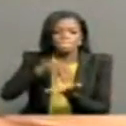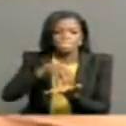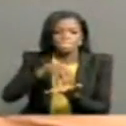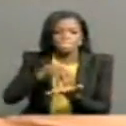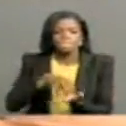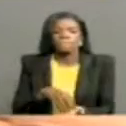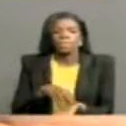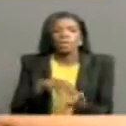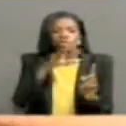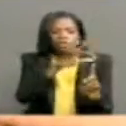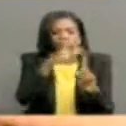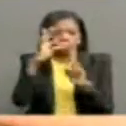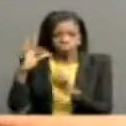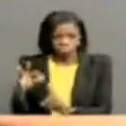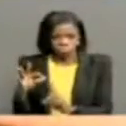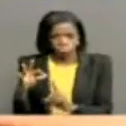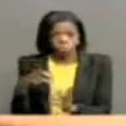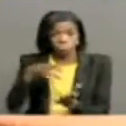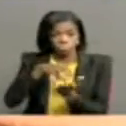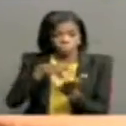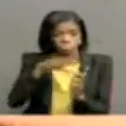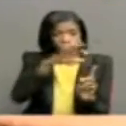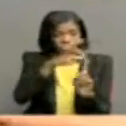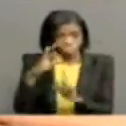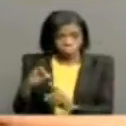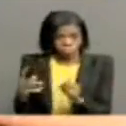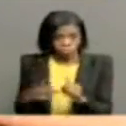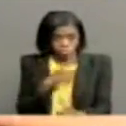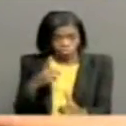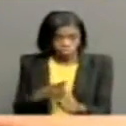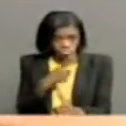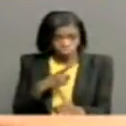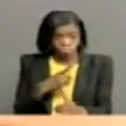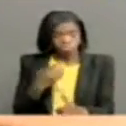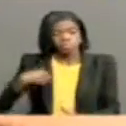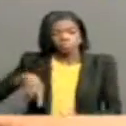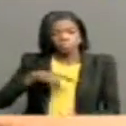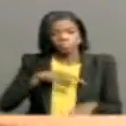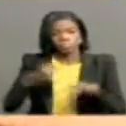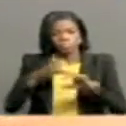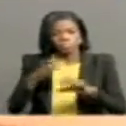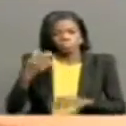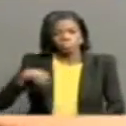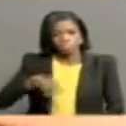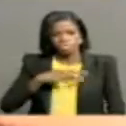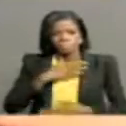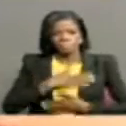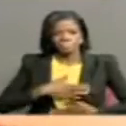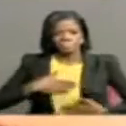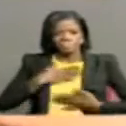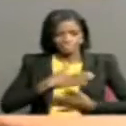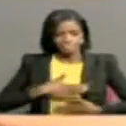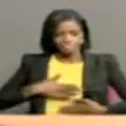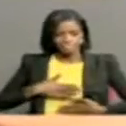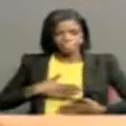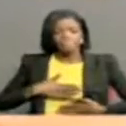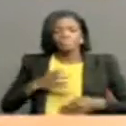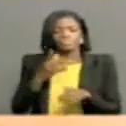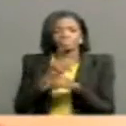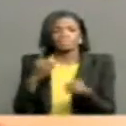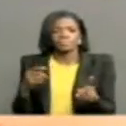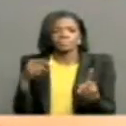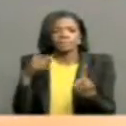foi selecionado para os primeiros passos. Estamos congratulados na medida em que